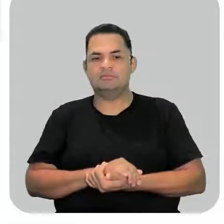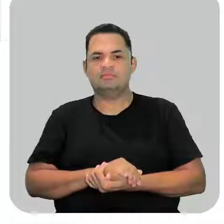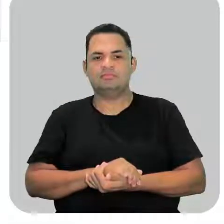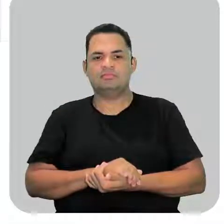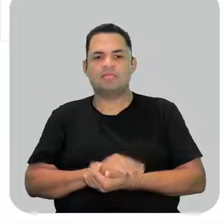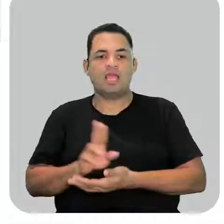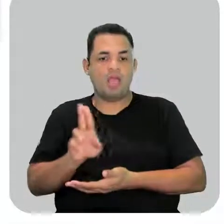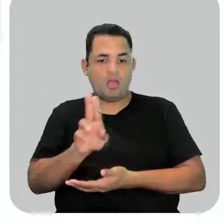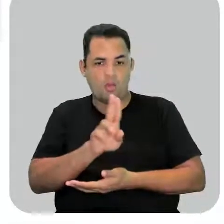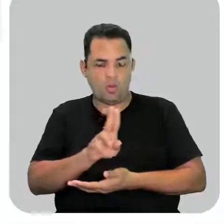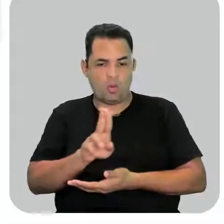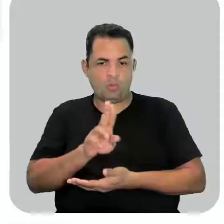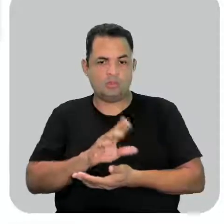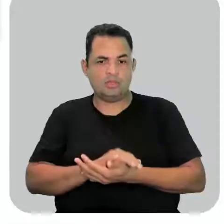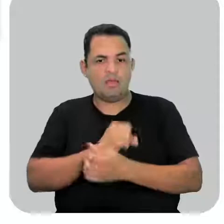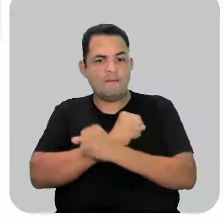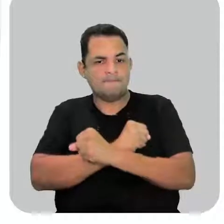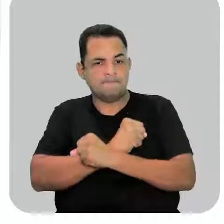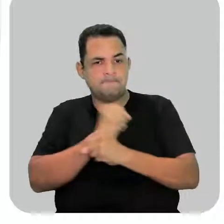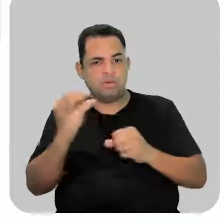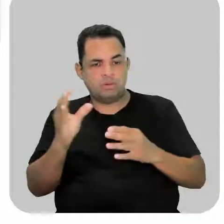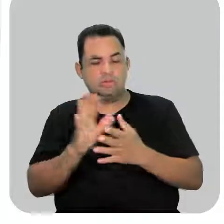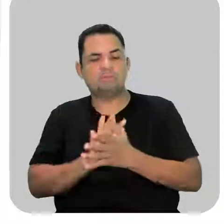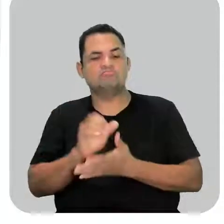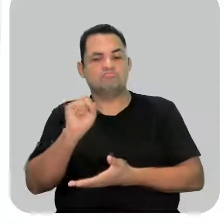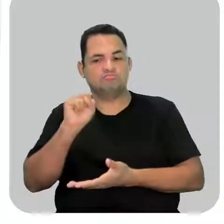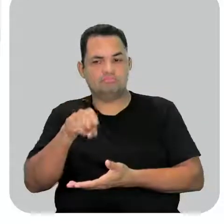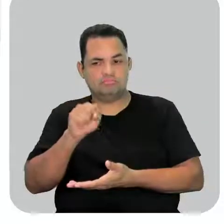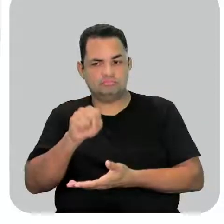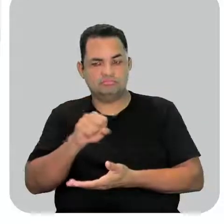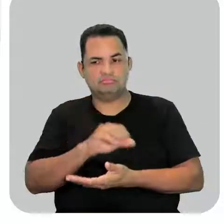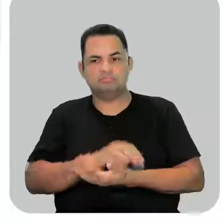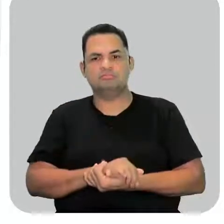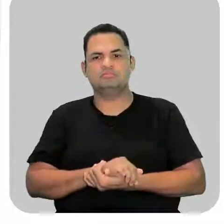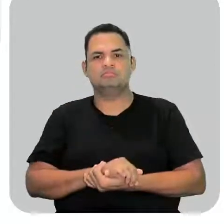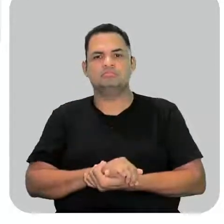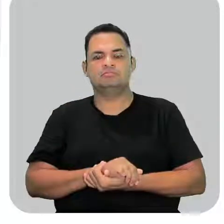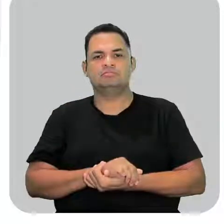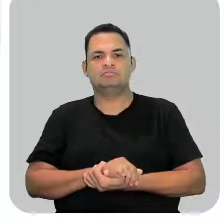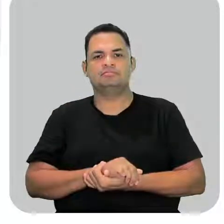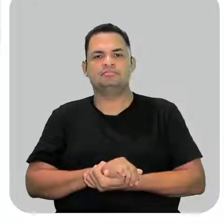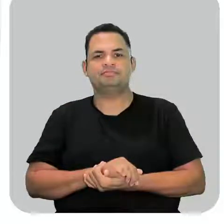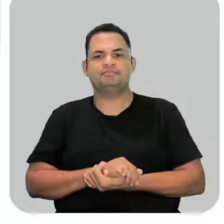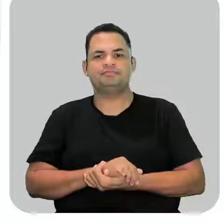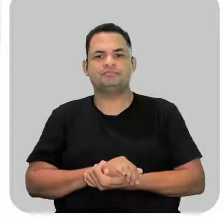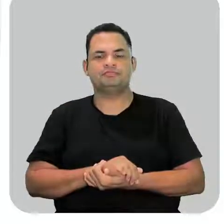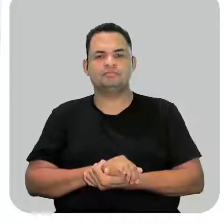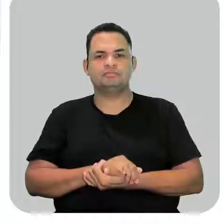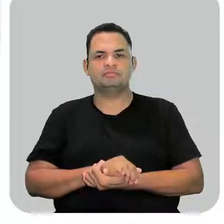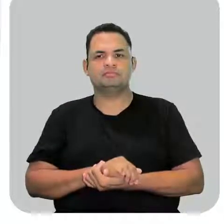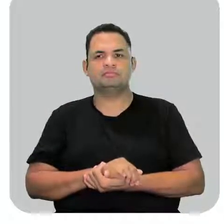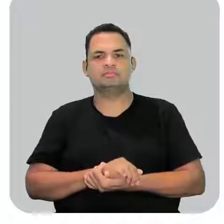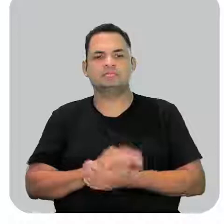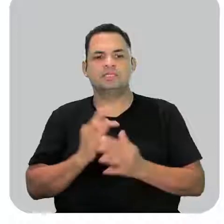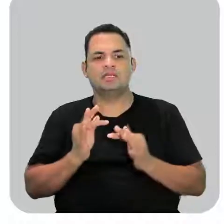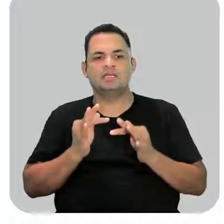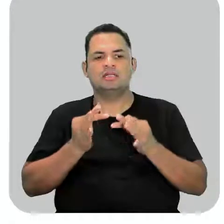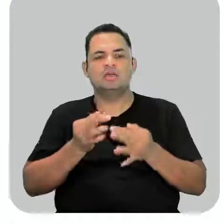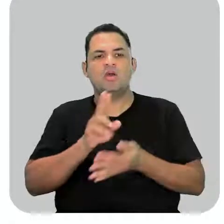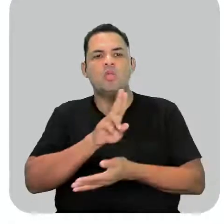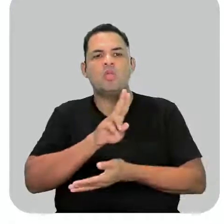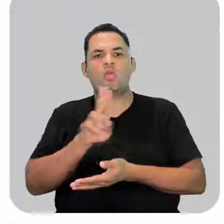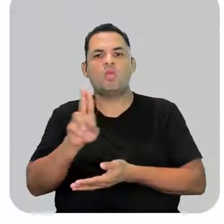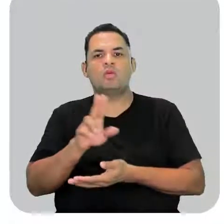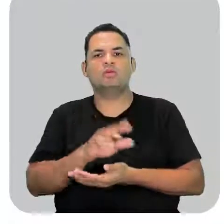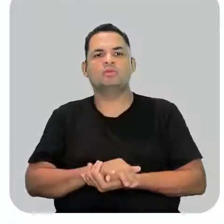é utilizado em explosivos, sim. E só para a gente fechar essa parte da nomenclatura, olha